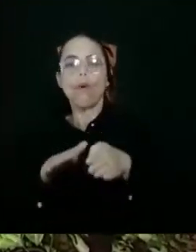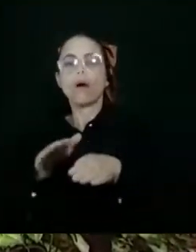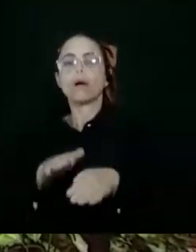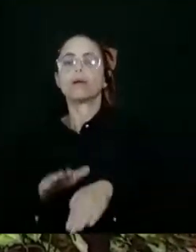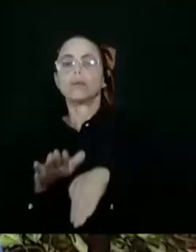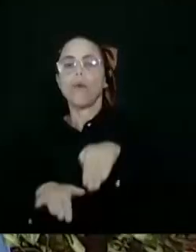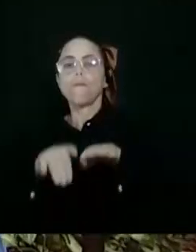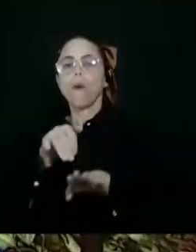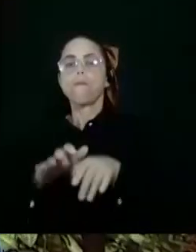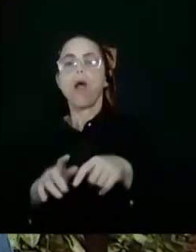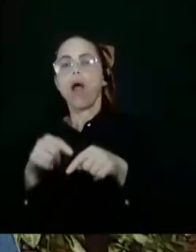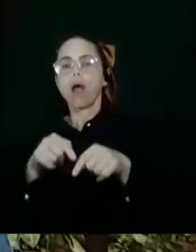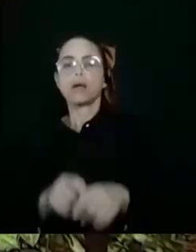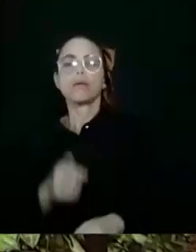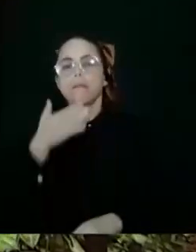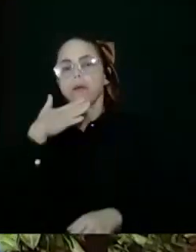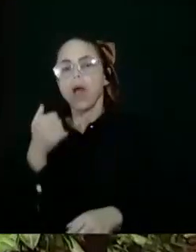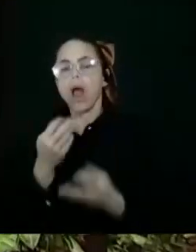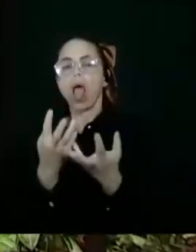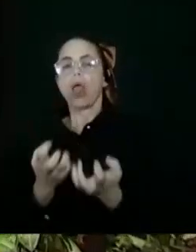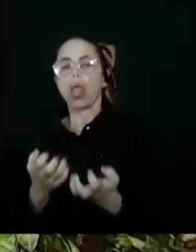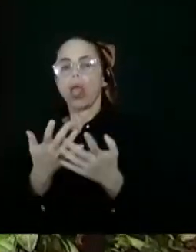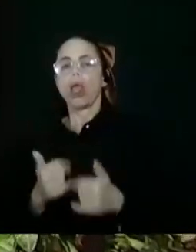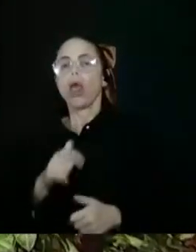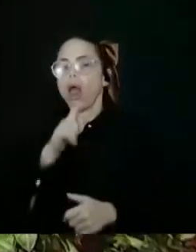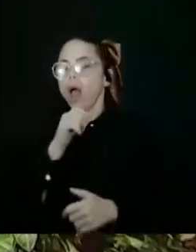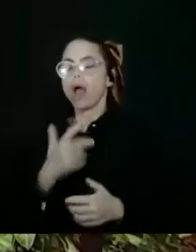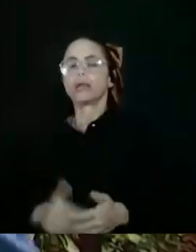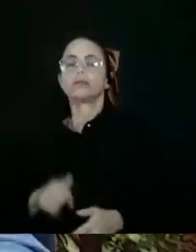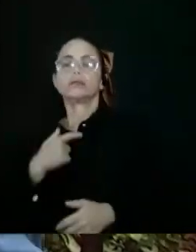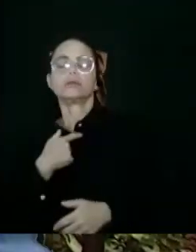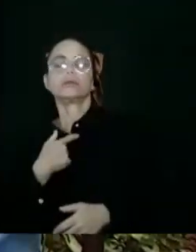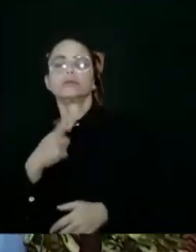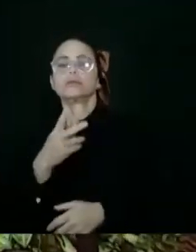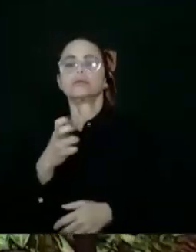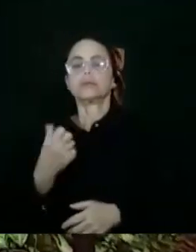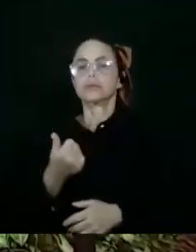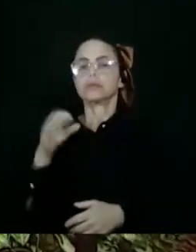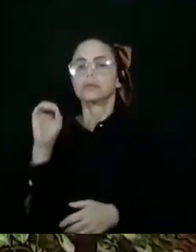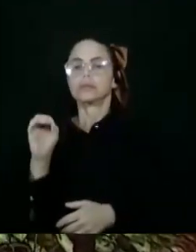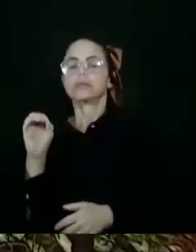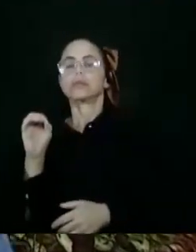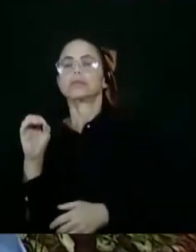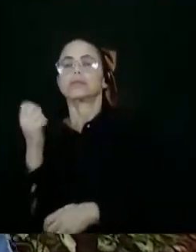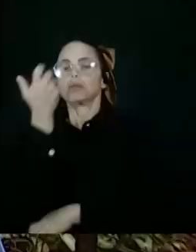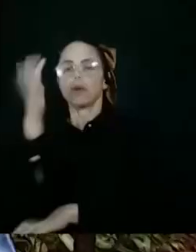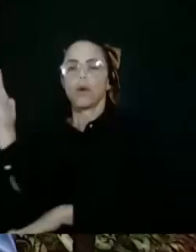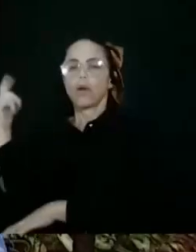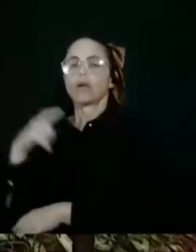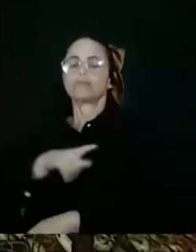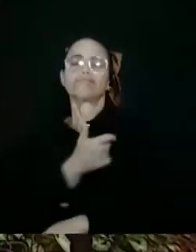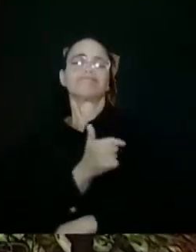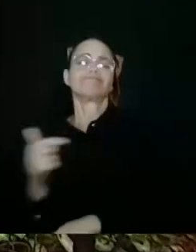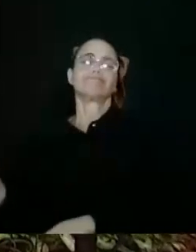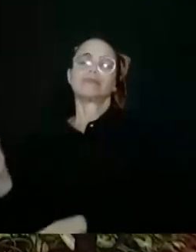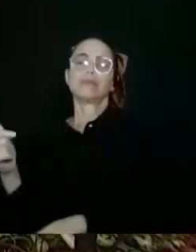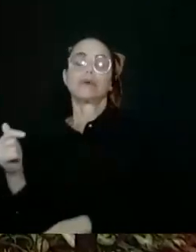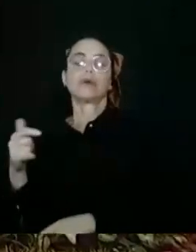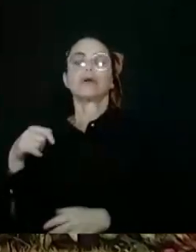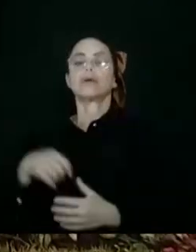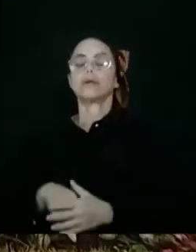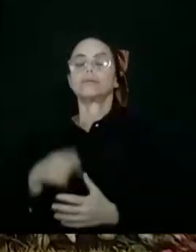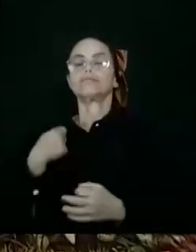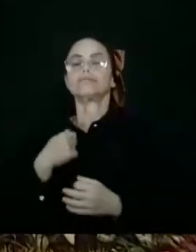piso drenante. Foram plantadas aqui 260 árvores nativas nos locais que não tinha, porque é uma área extremamente